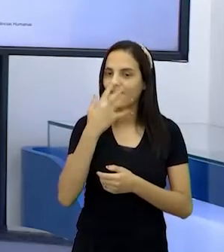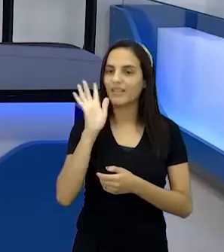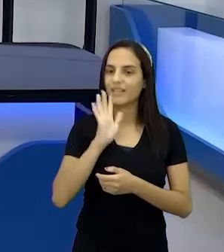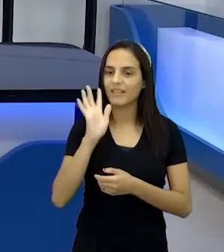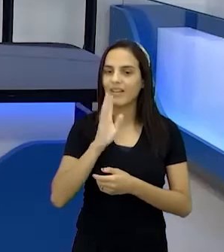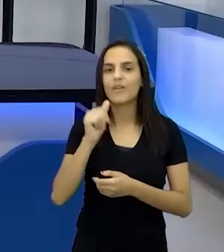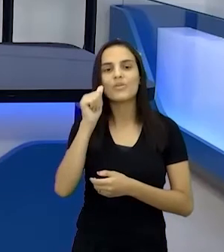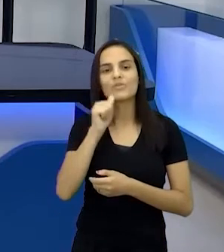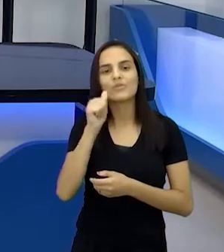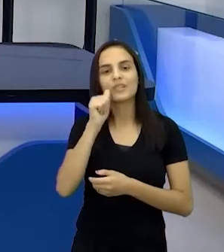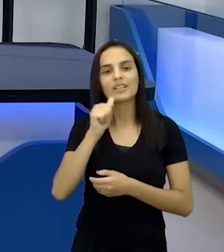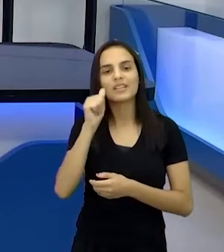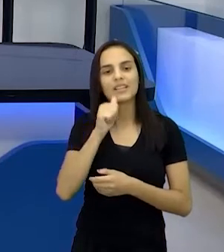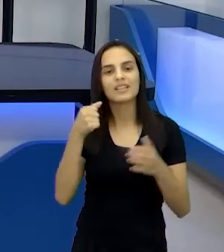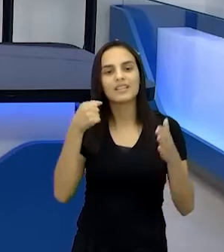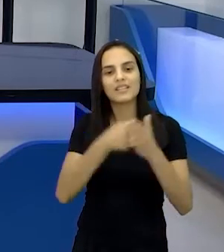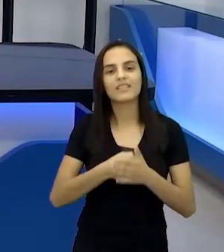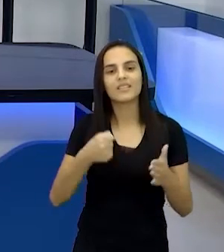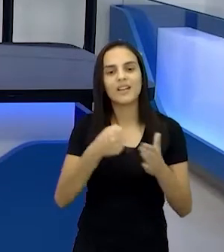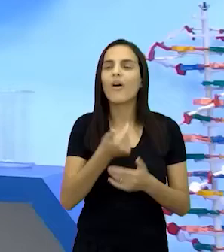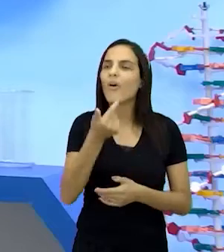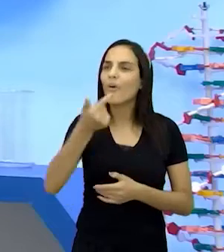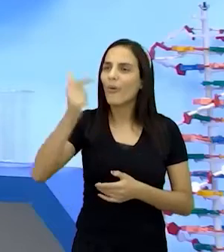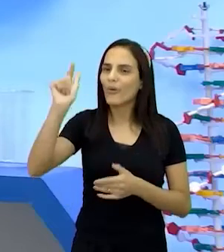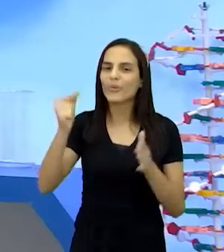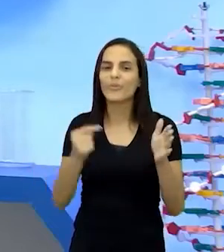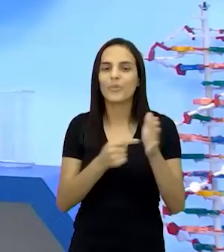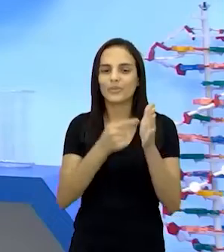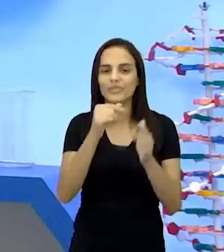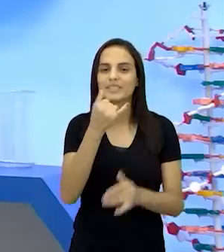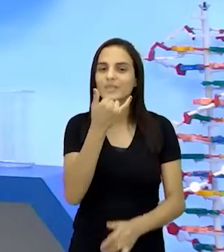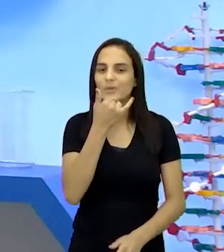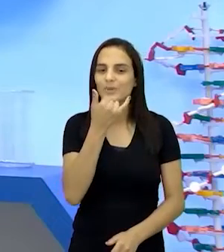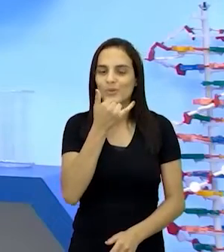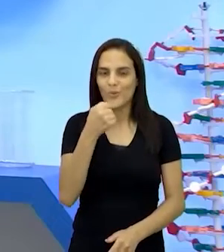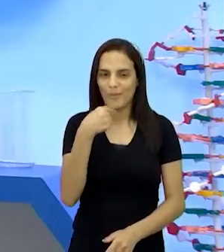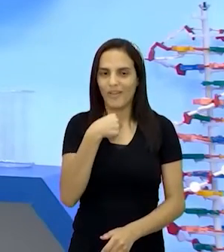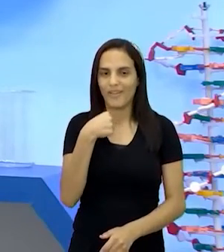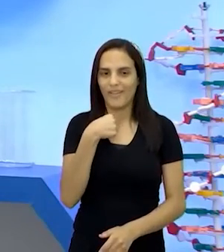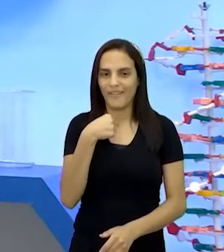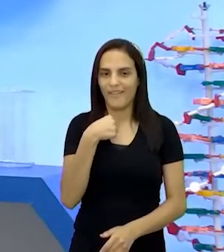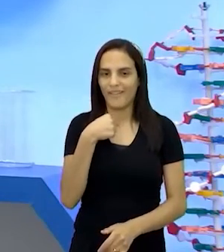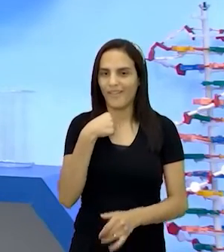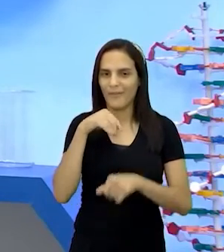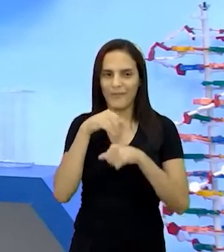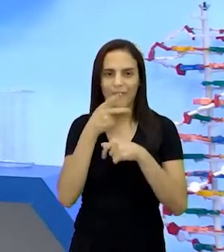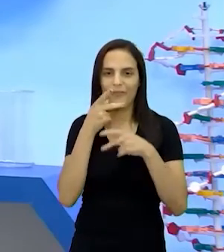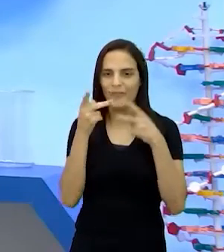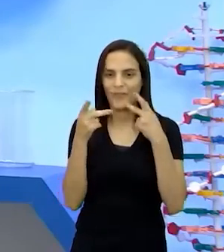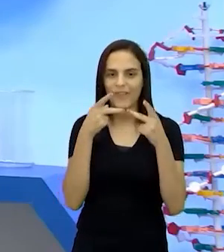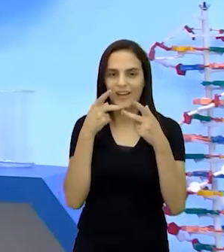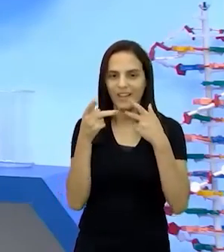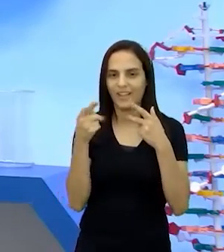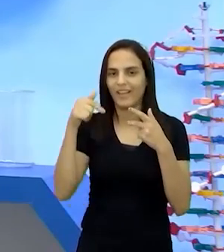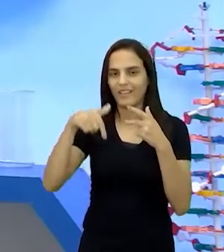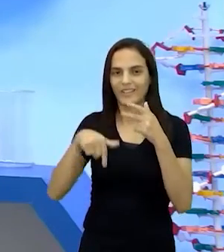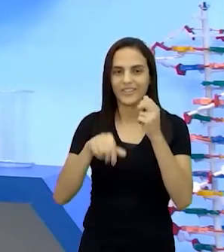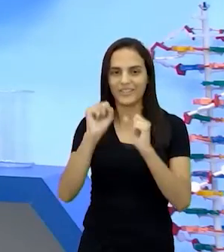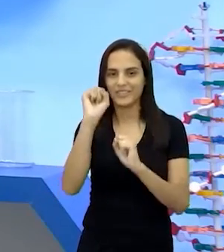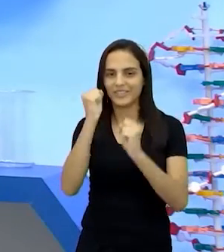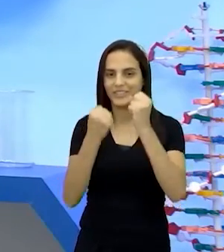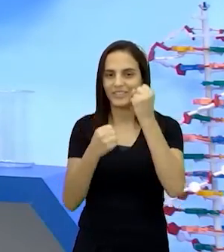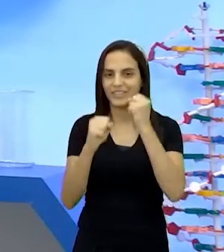É verdade, né? Outra coisa, né? Olha, desculpa, eu sou a pessoa menos indicada para estar numa aula como essa, que